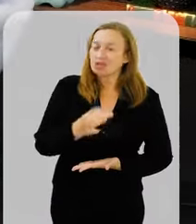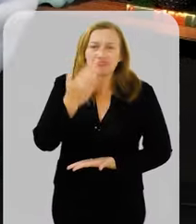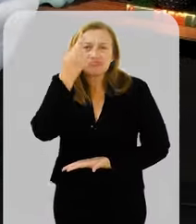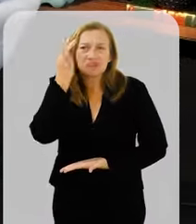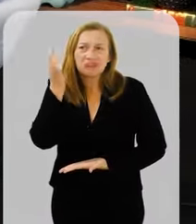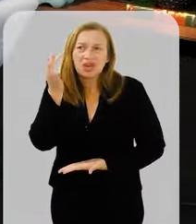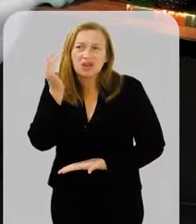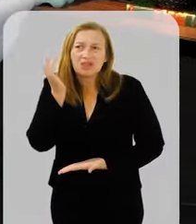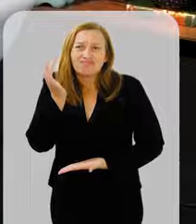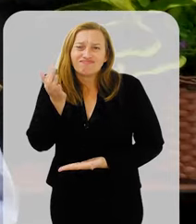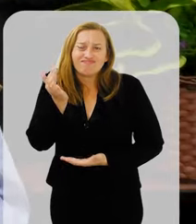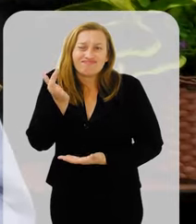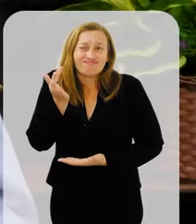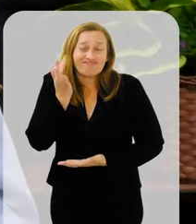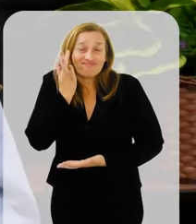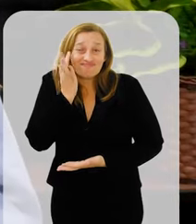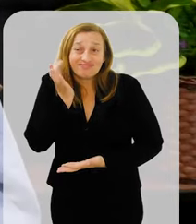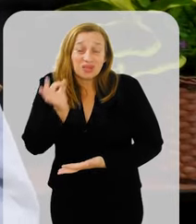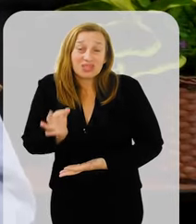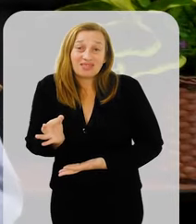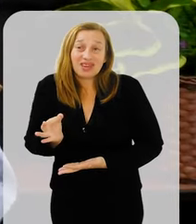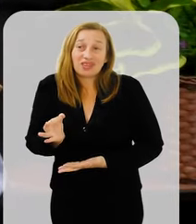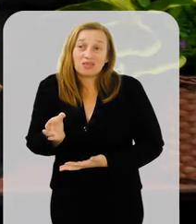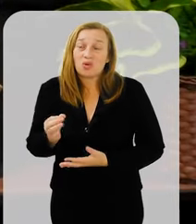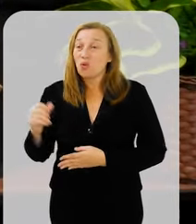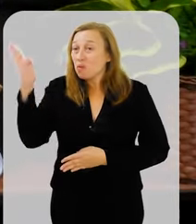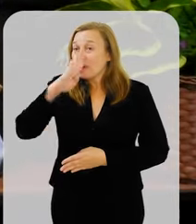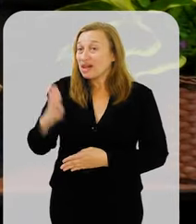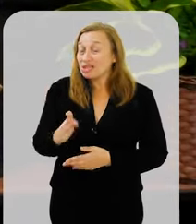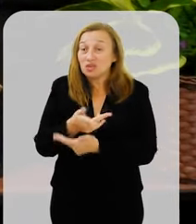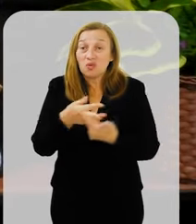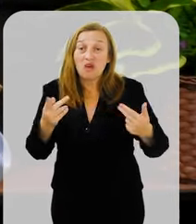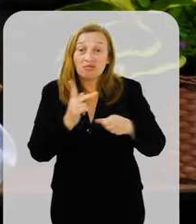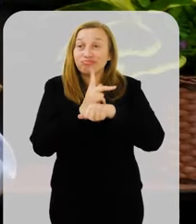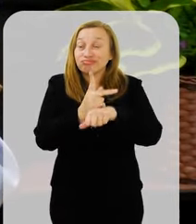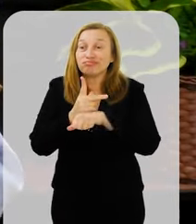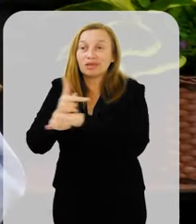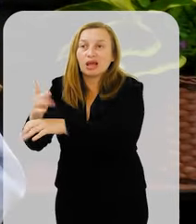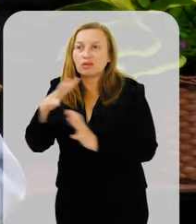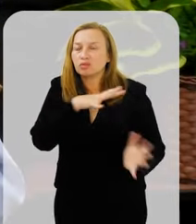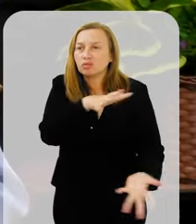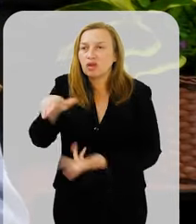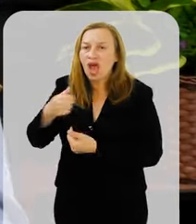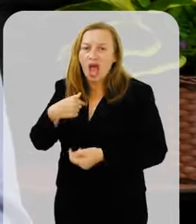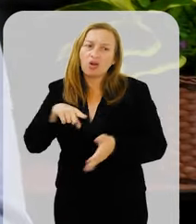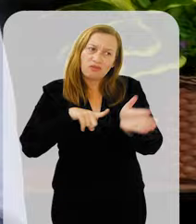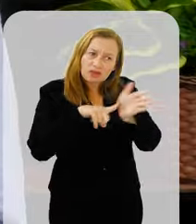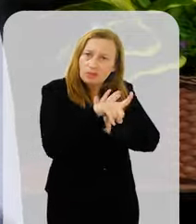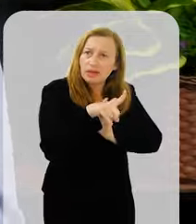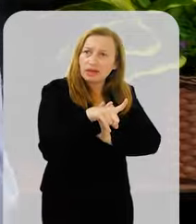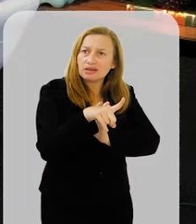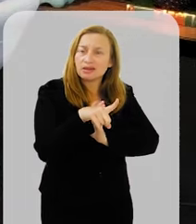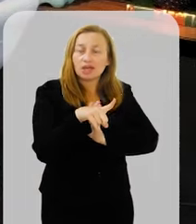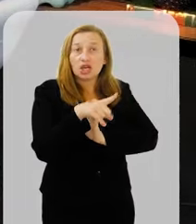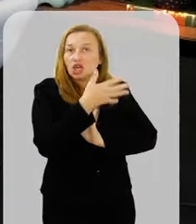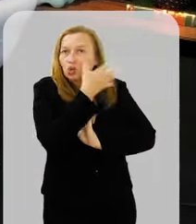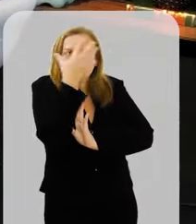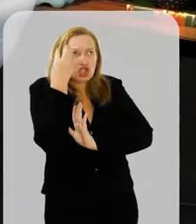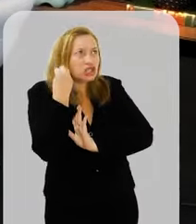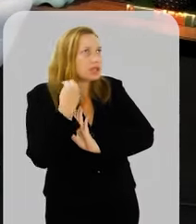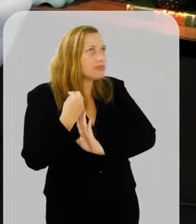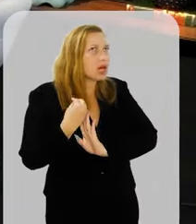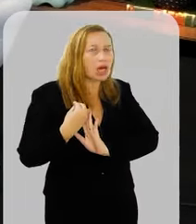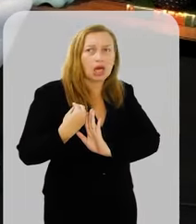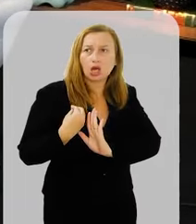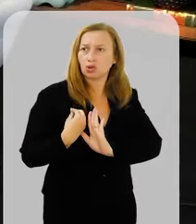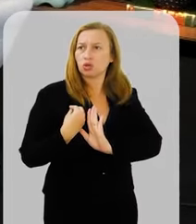eu não consigo entender no Brasil, em todos os títulos mundiais, até vou te fazer uma pergunta que me deu agora uma